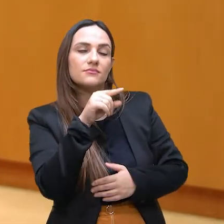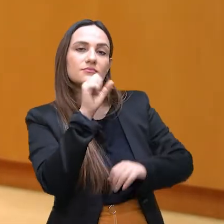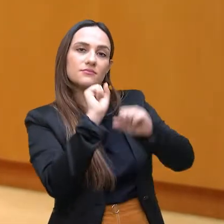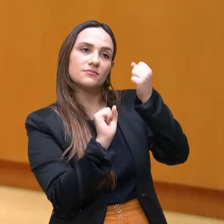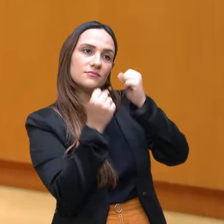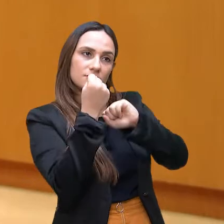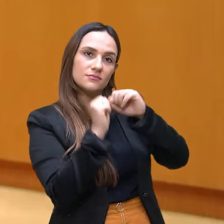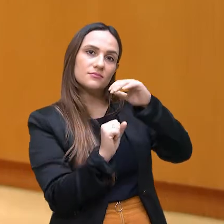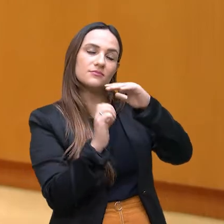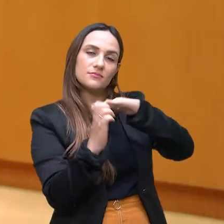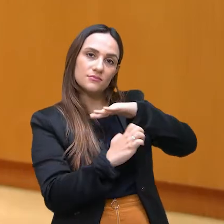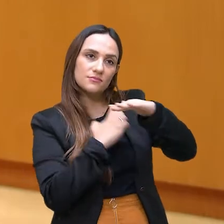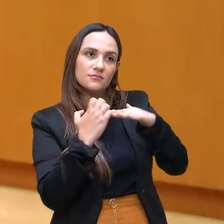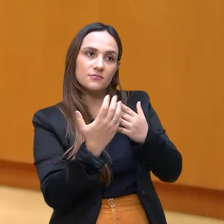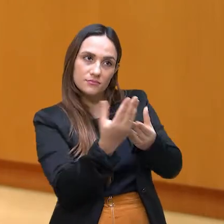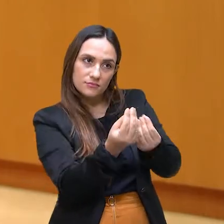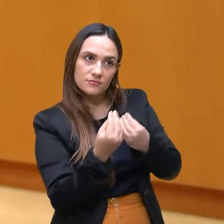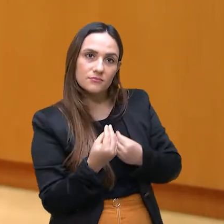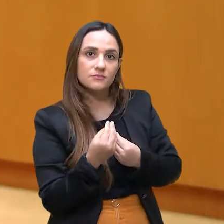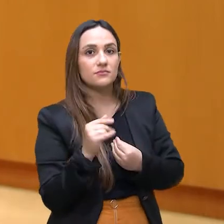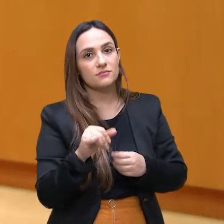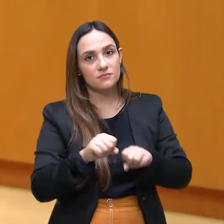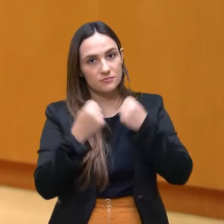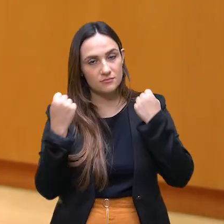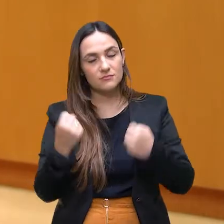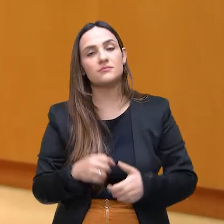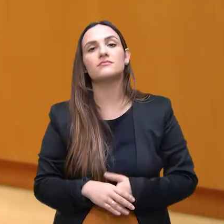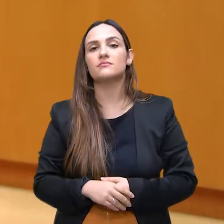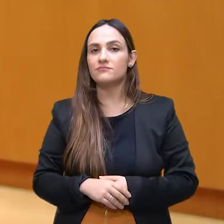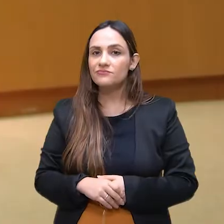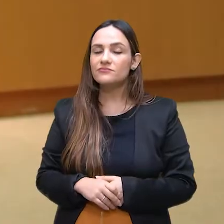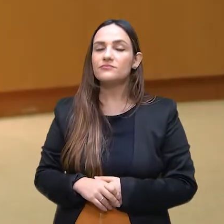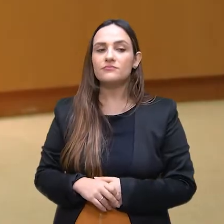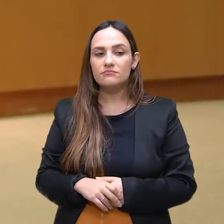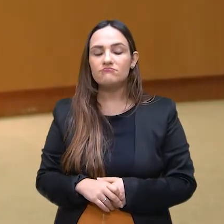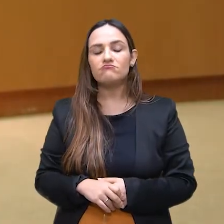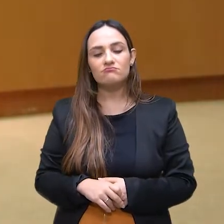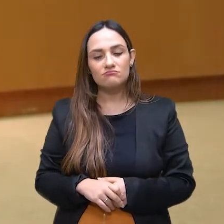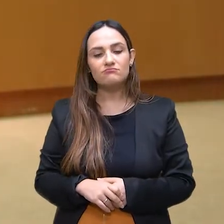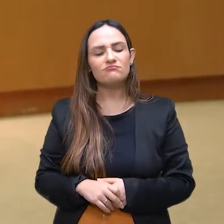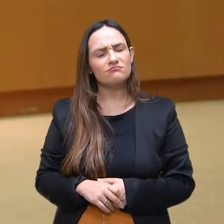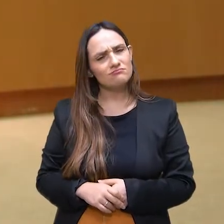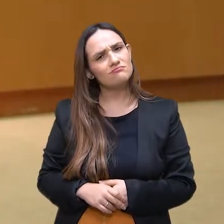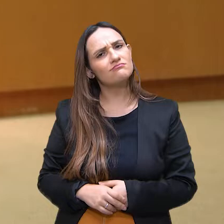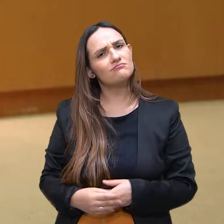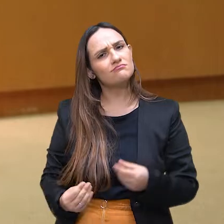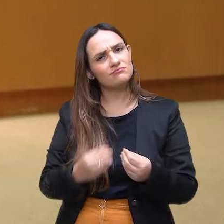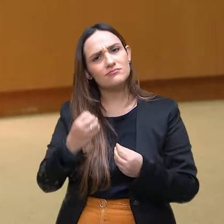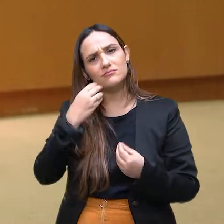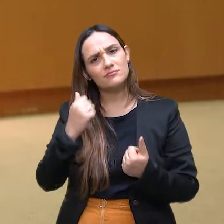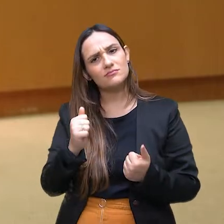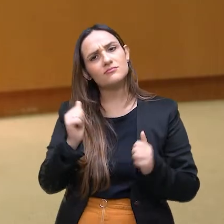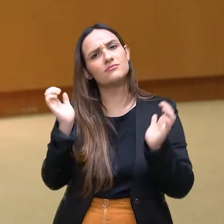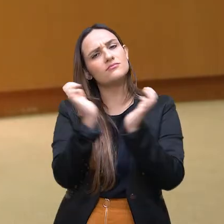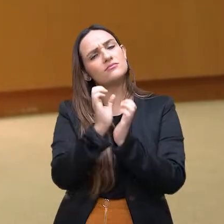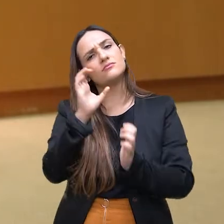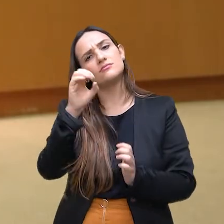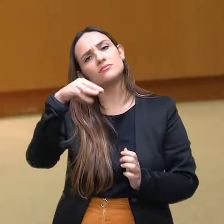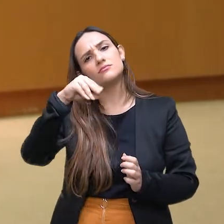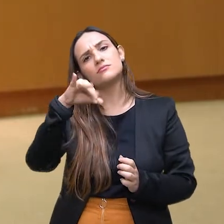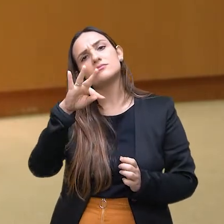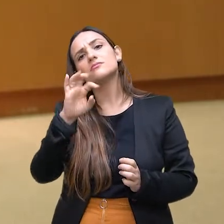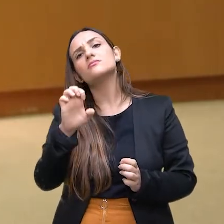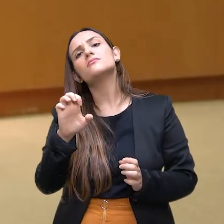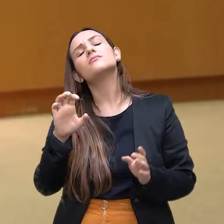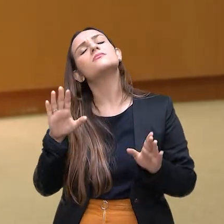a reposição ou troca dos aparelhos. A gente falou aqui um pouco, então, da atuação do comitê, mas